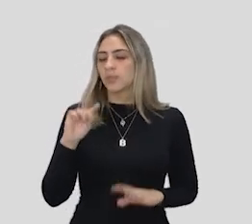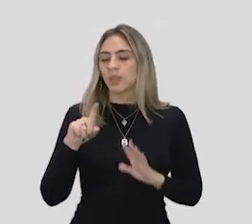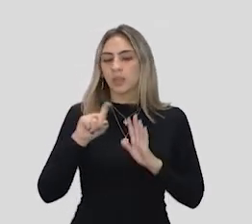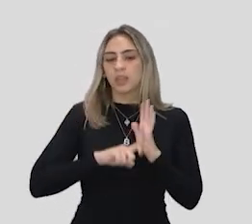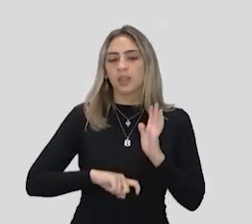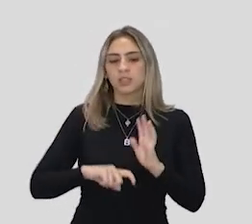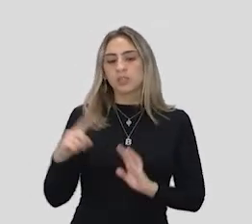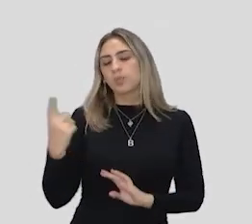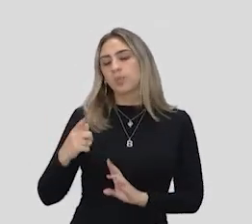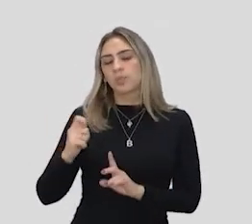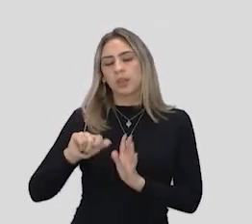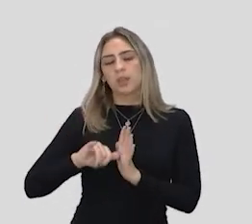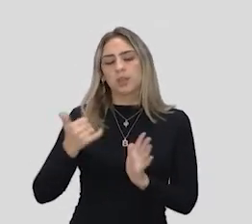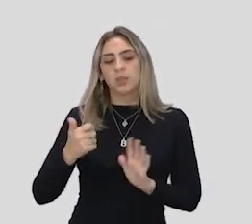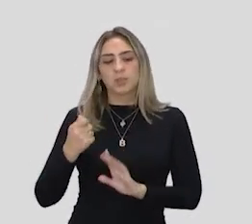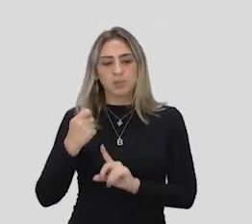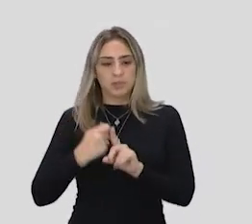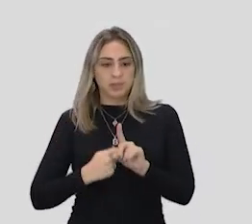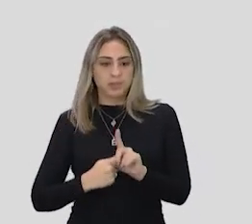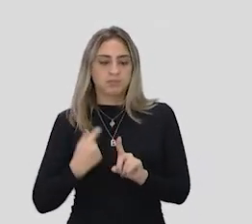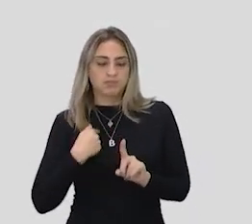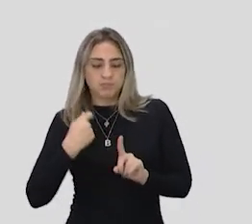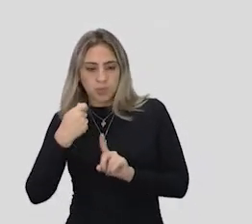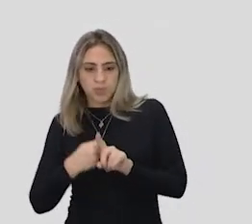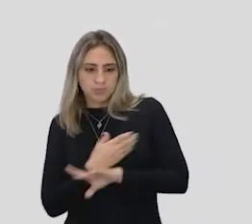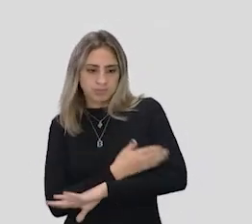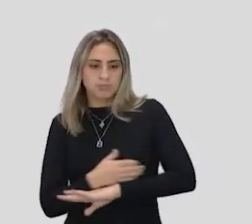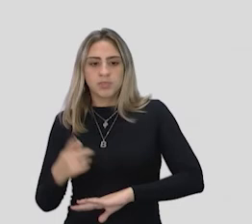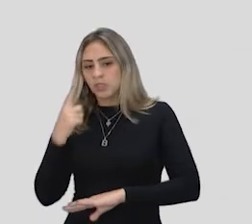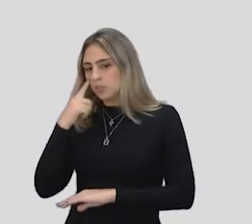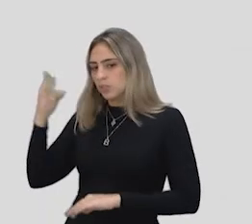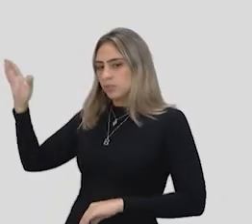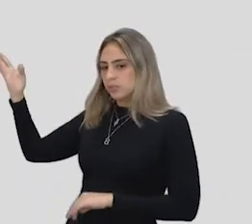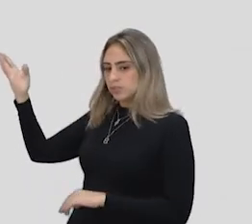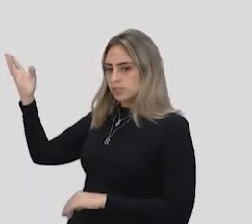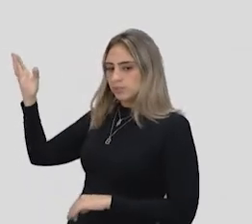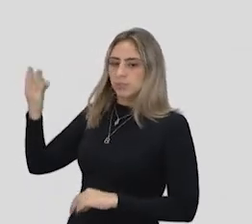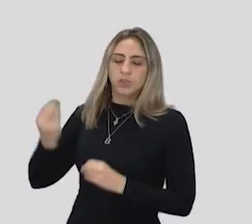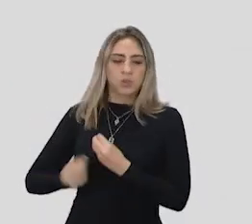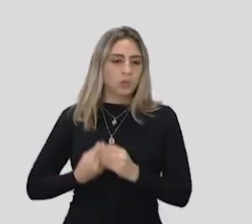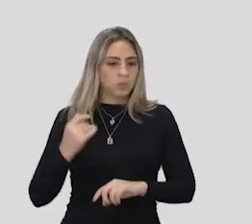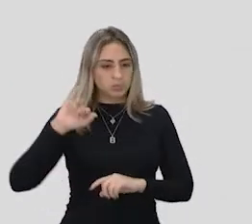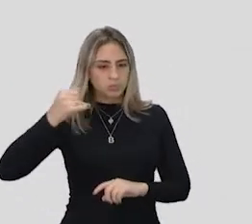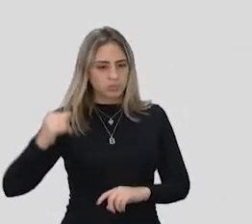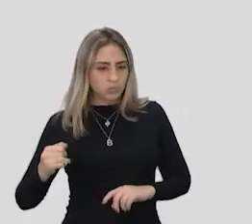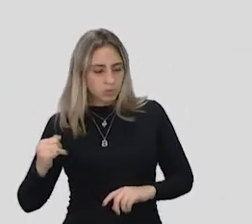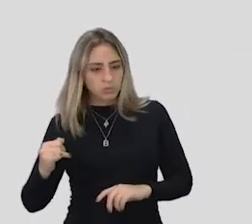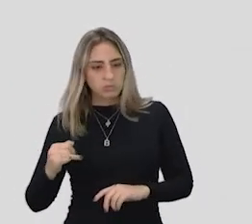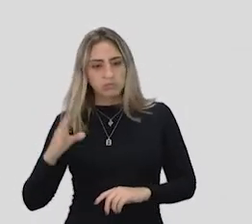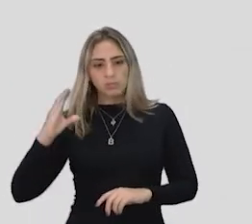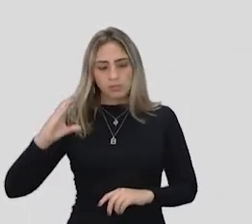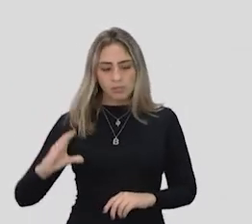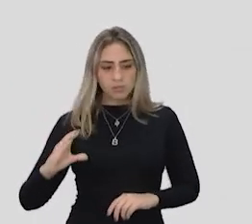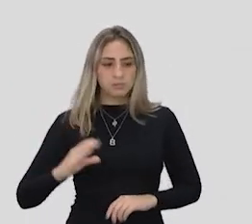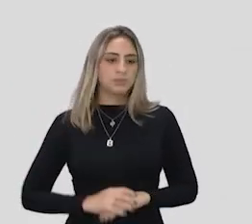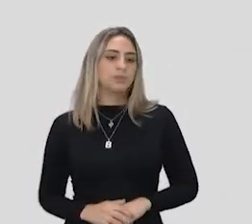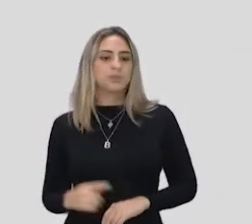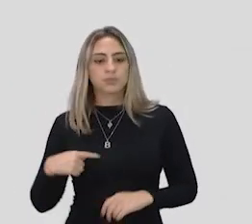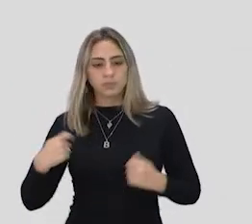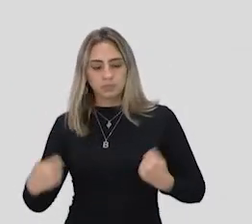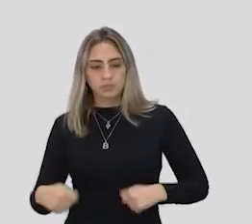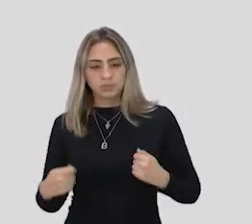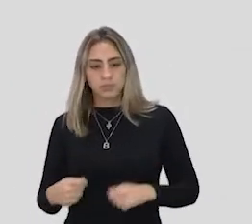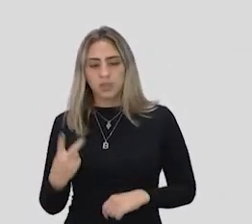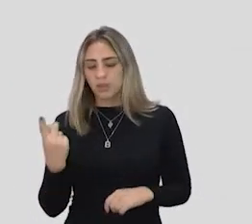que é 0,3. Este é o meu mês inicial. No próximo mês, como o juro é composto, o que eu vou precisar? Vou precisar do